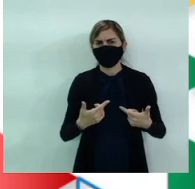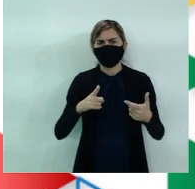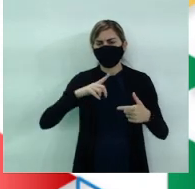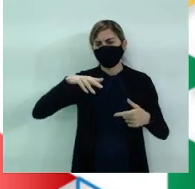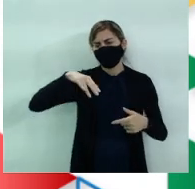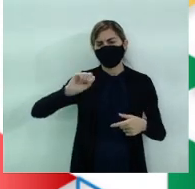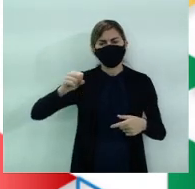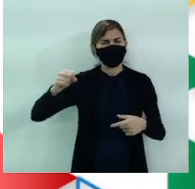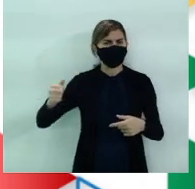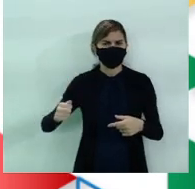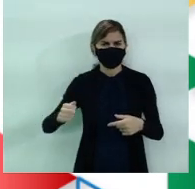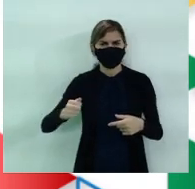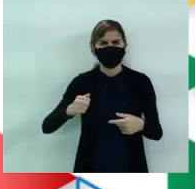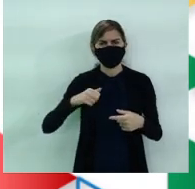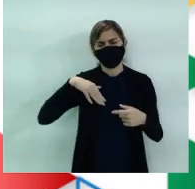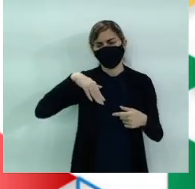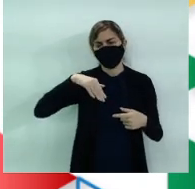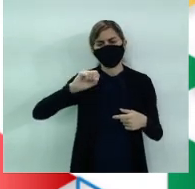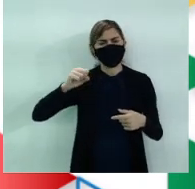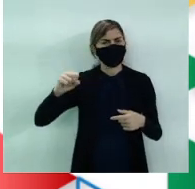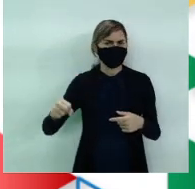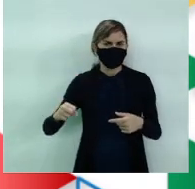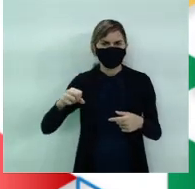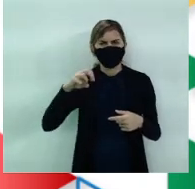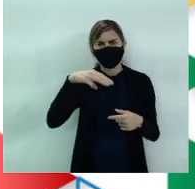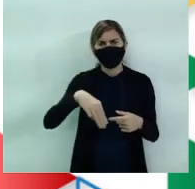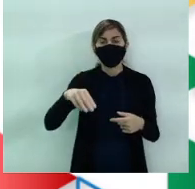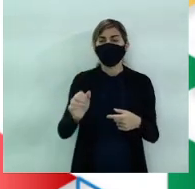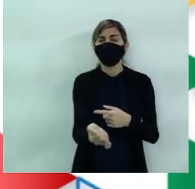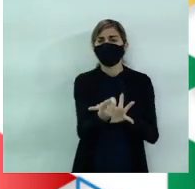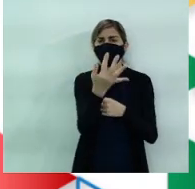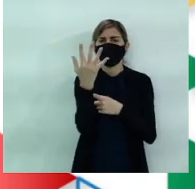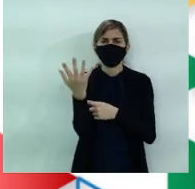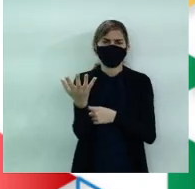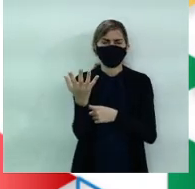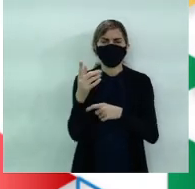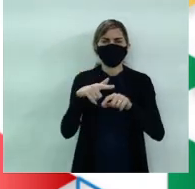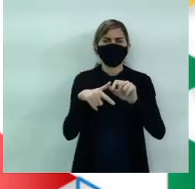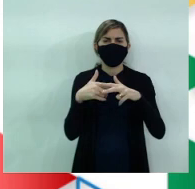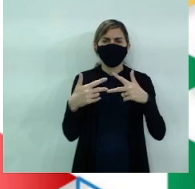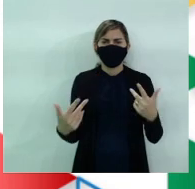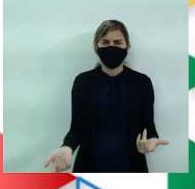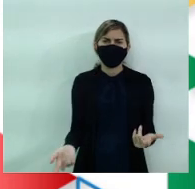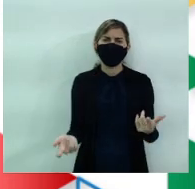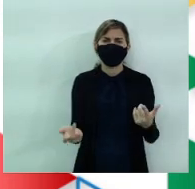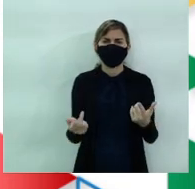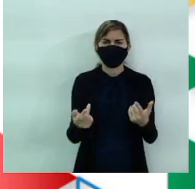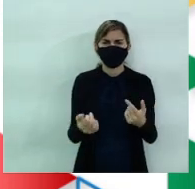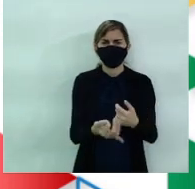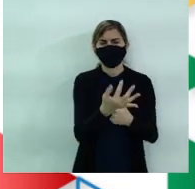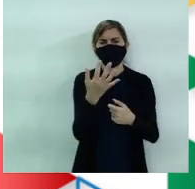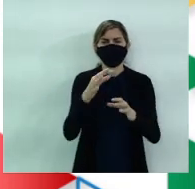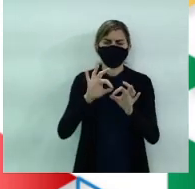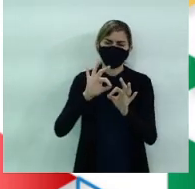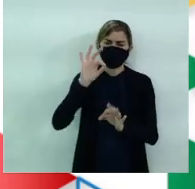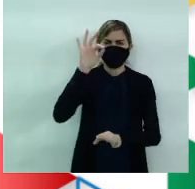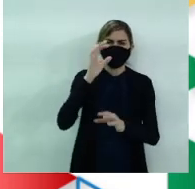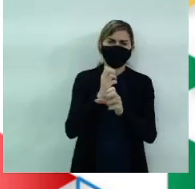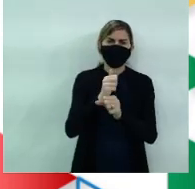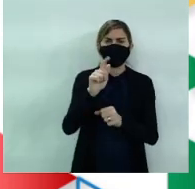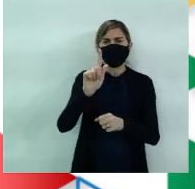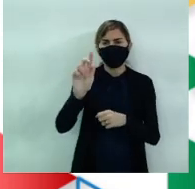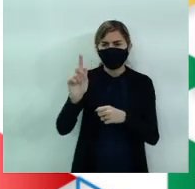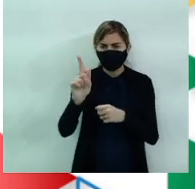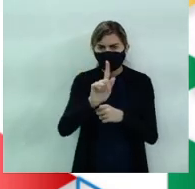massa. A massa é apenas a quantidade de matéria, geralmente medidas em